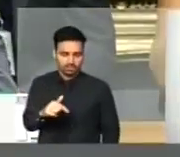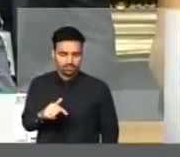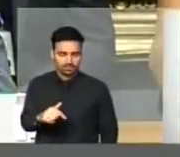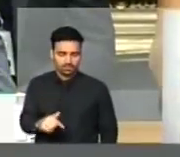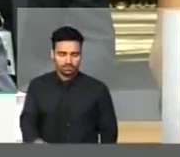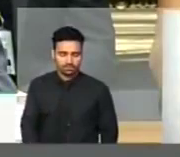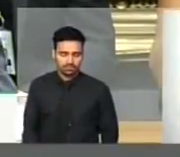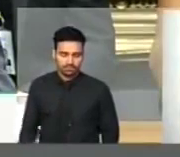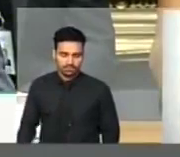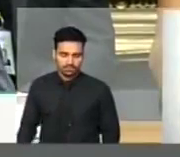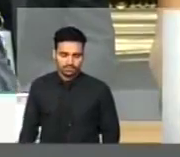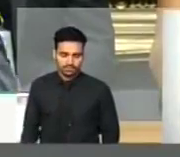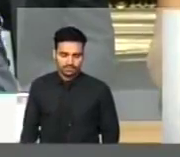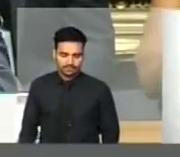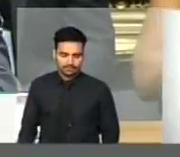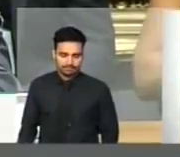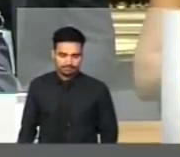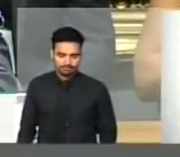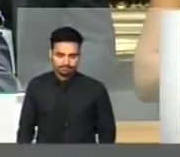ilegalidade.